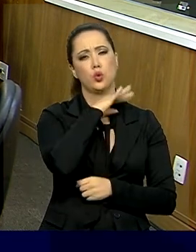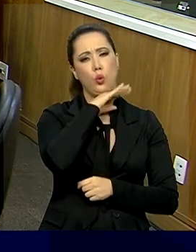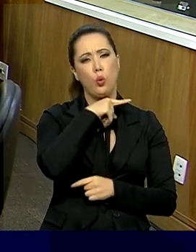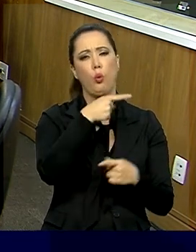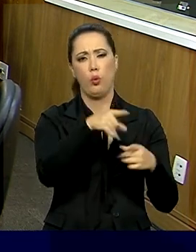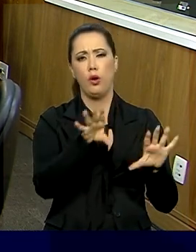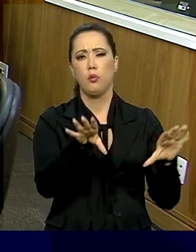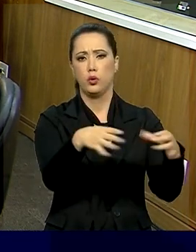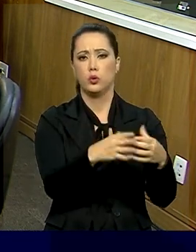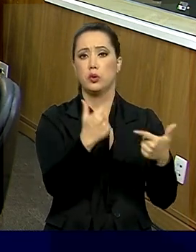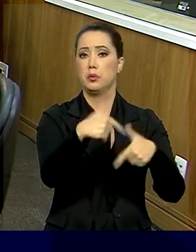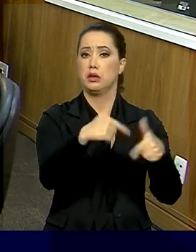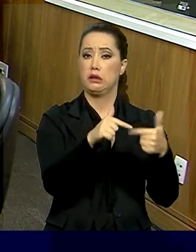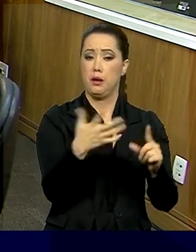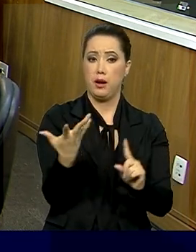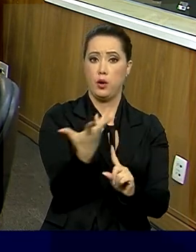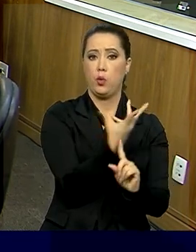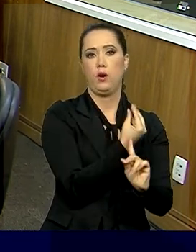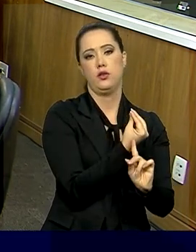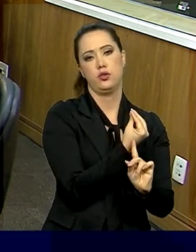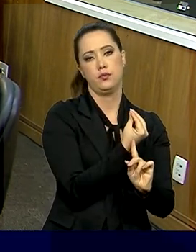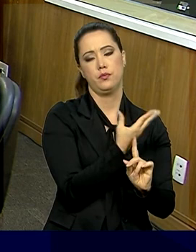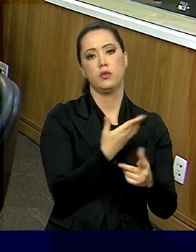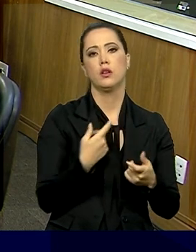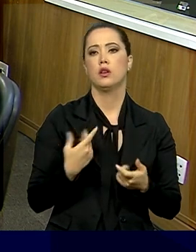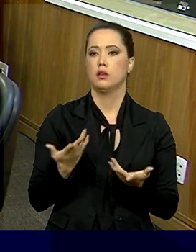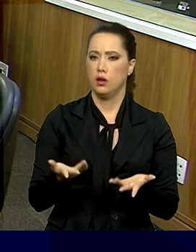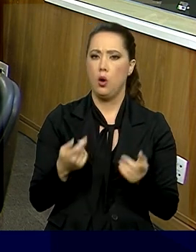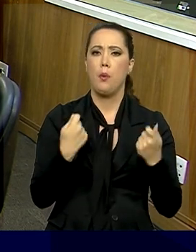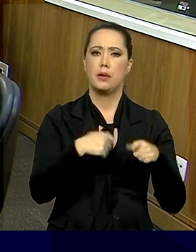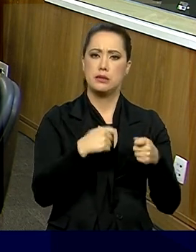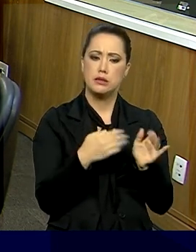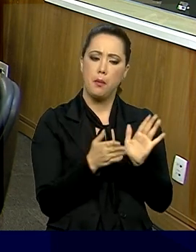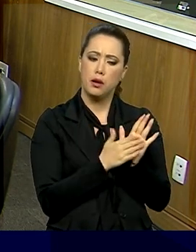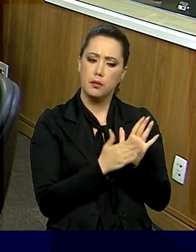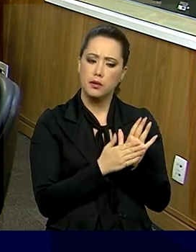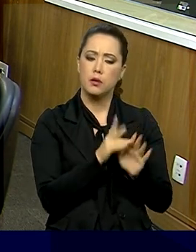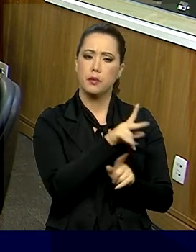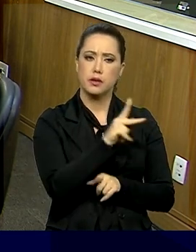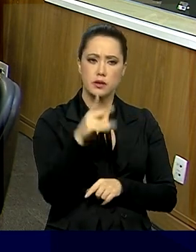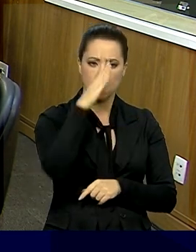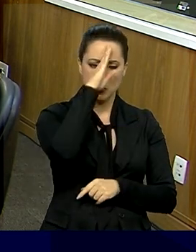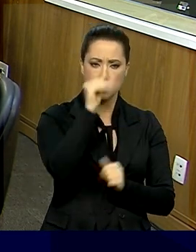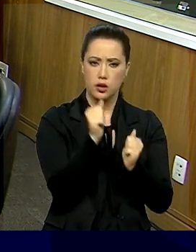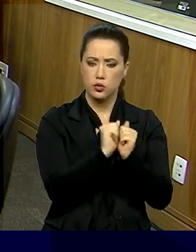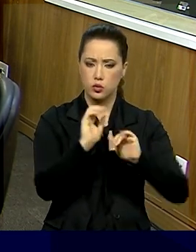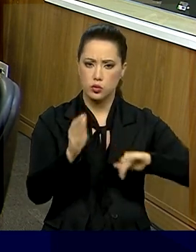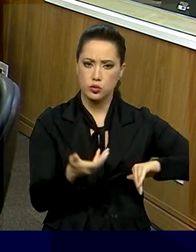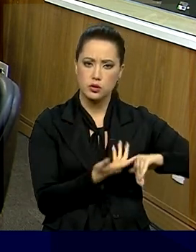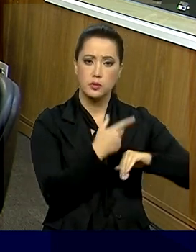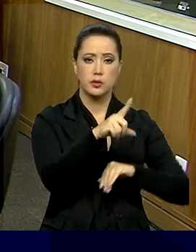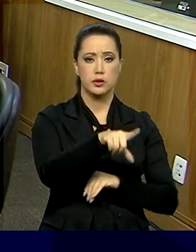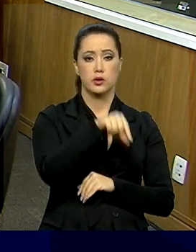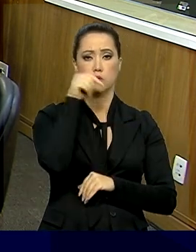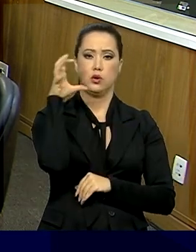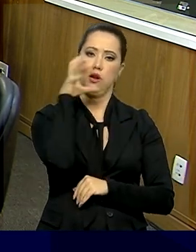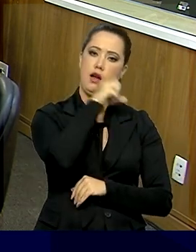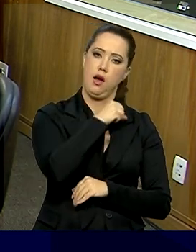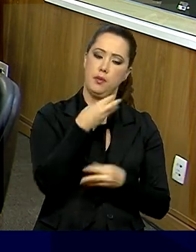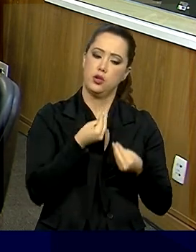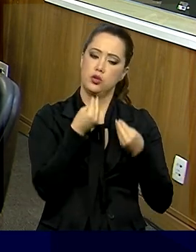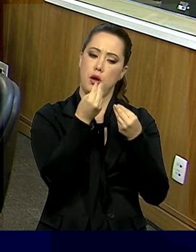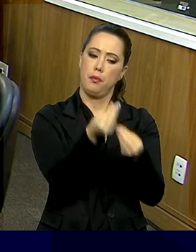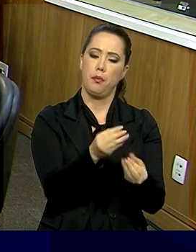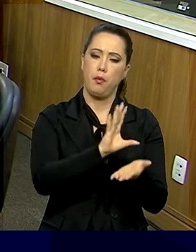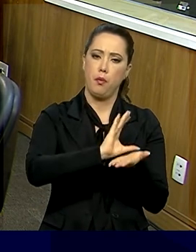então acho que a gente tem que parabenizar o presidente Jair bolsonaro congresso pela tomada de decisão rápida